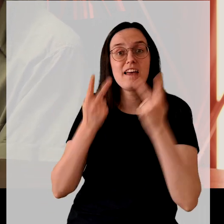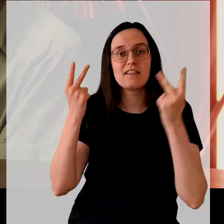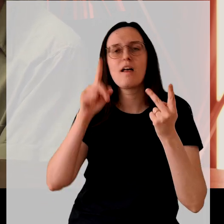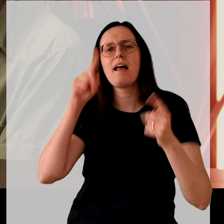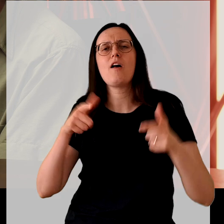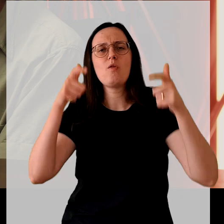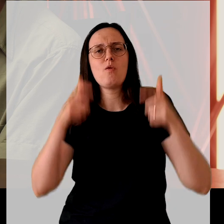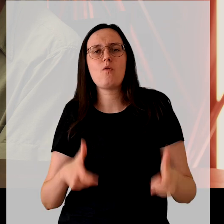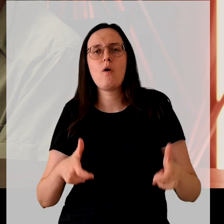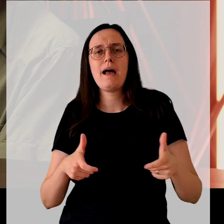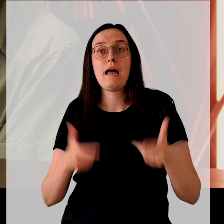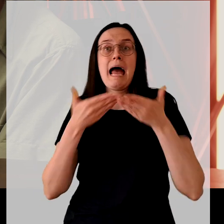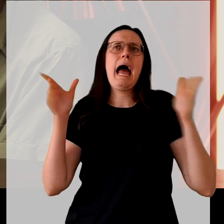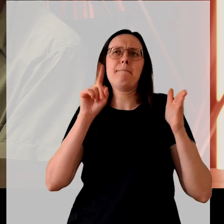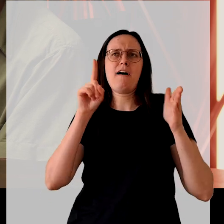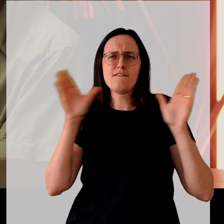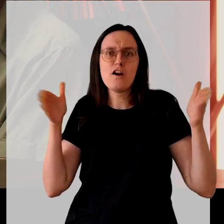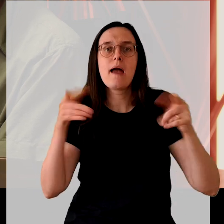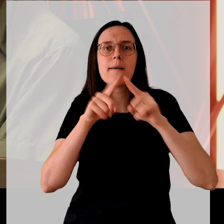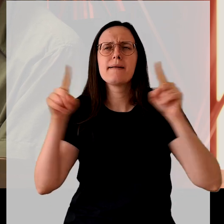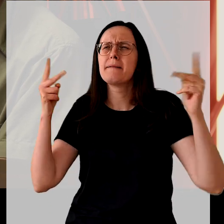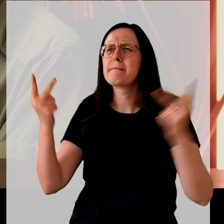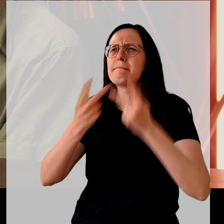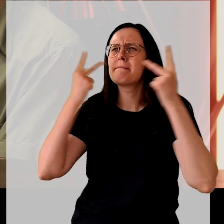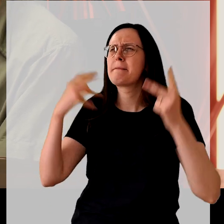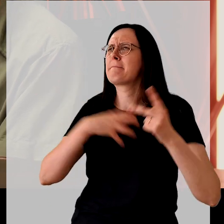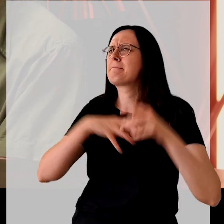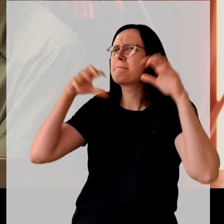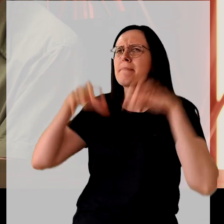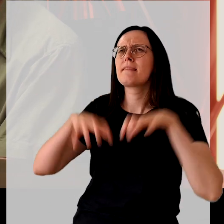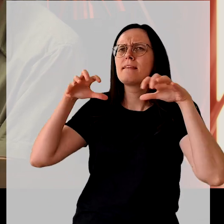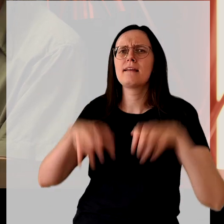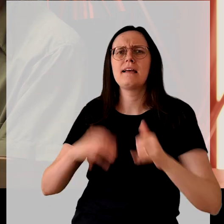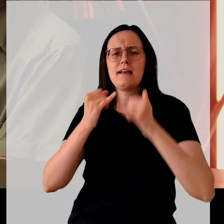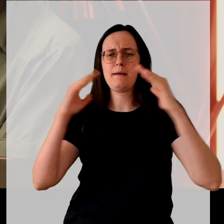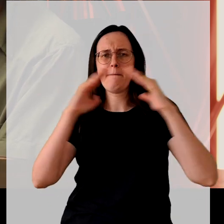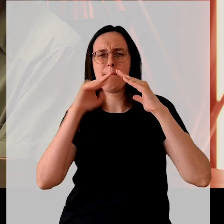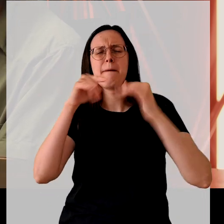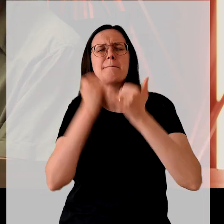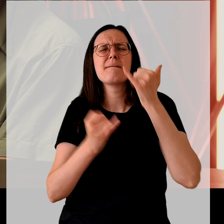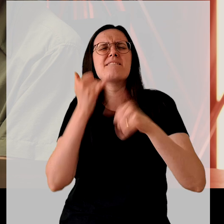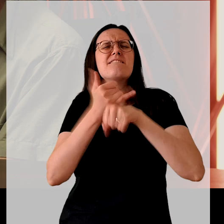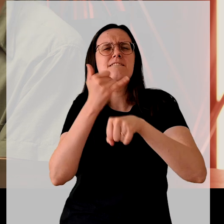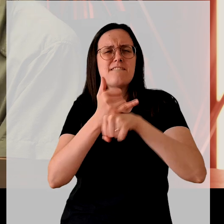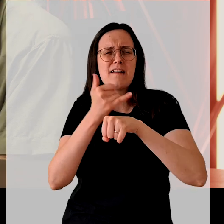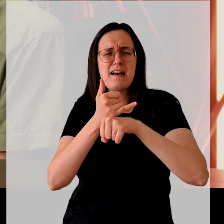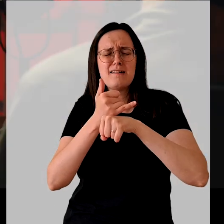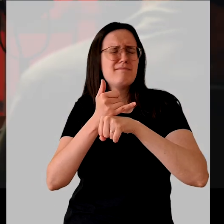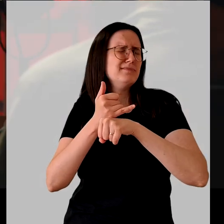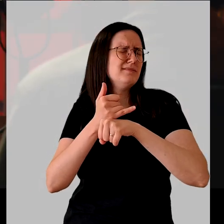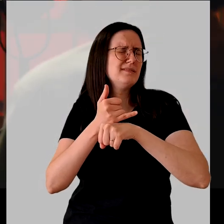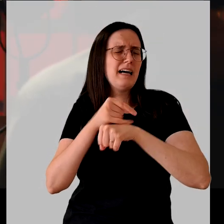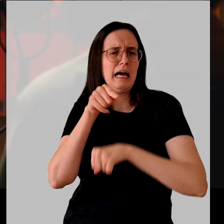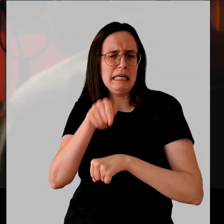era um lugar que era semi-aberto e começou um vento, um tempo de chuva, o telhado de zinco. Nossa